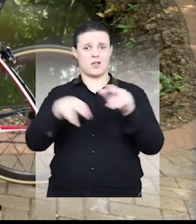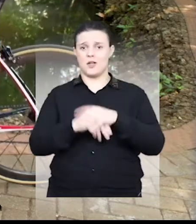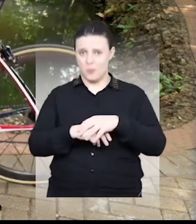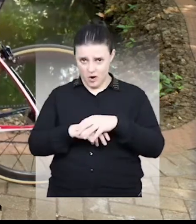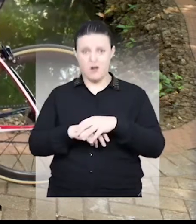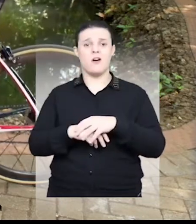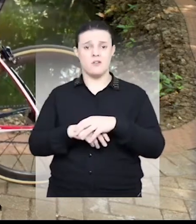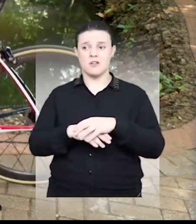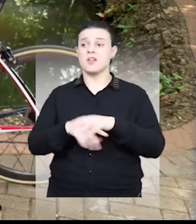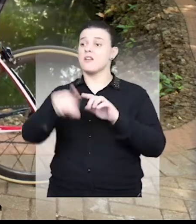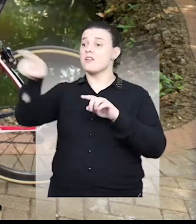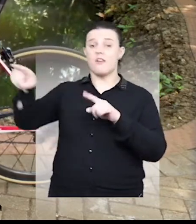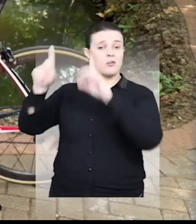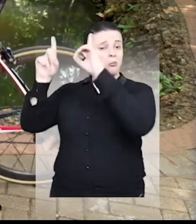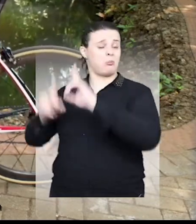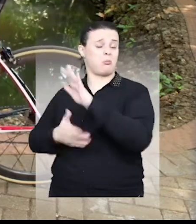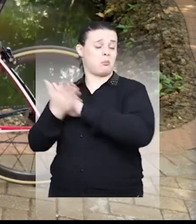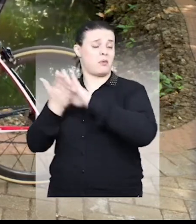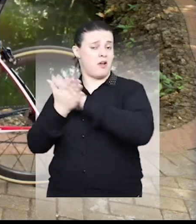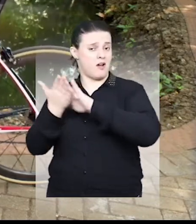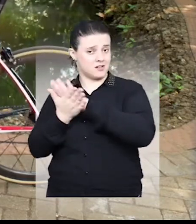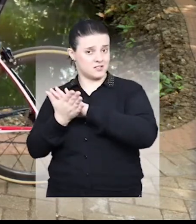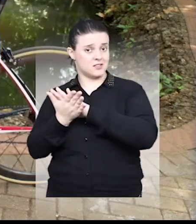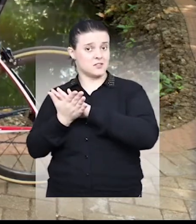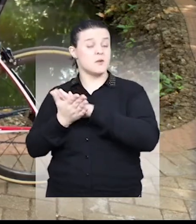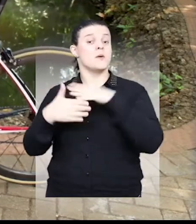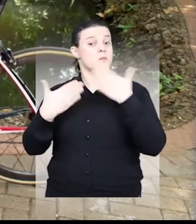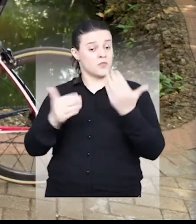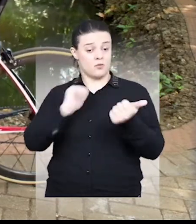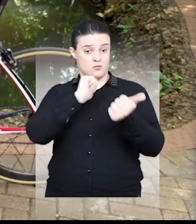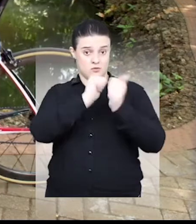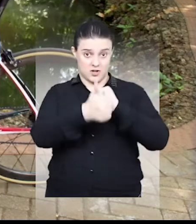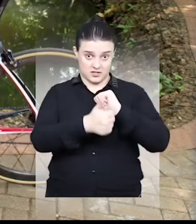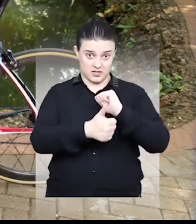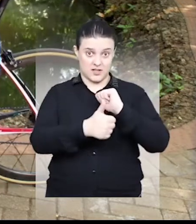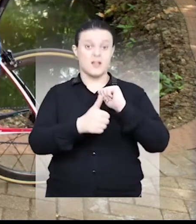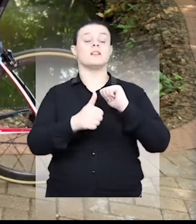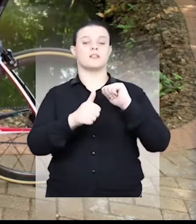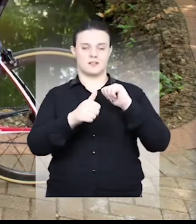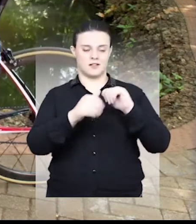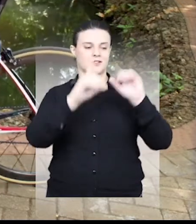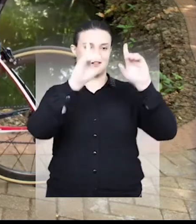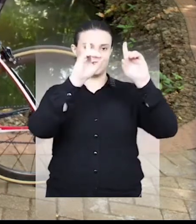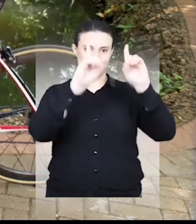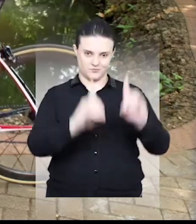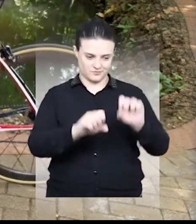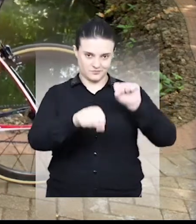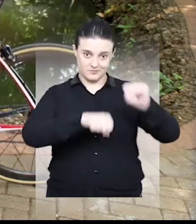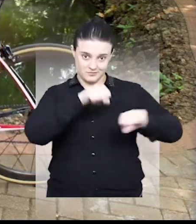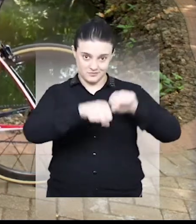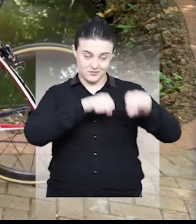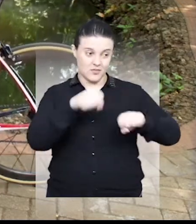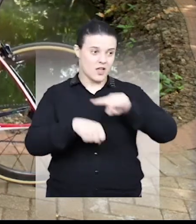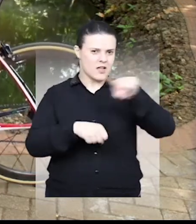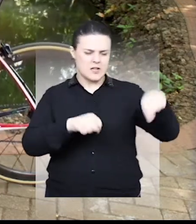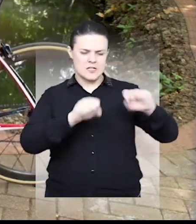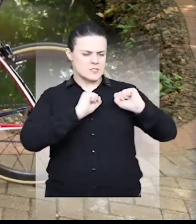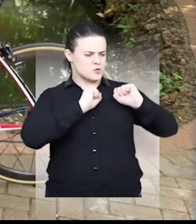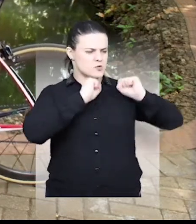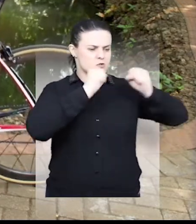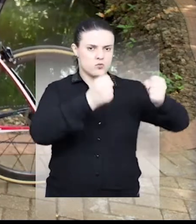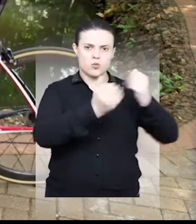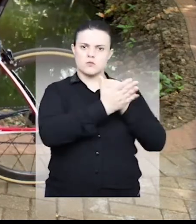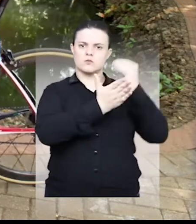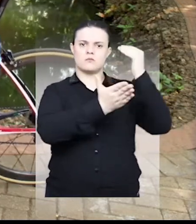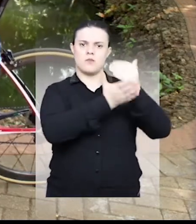de atletas com nenhuma deficiência. E assim, os atletas do paraciclismo, eu vejo que são atletas mais